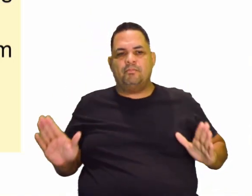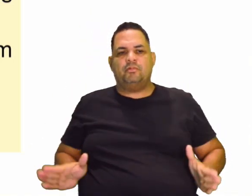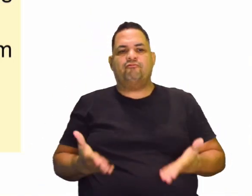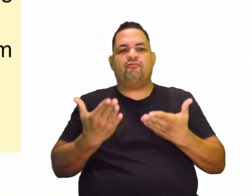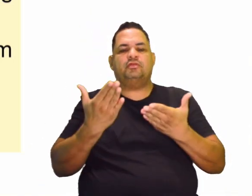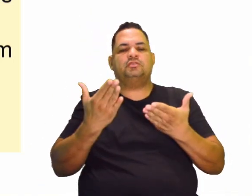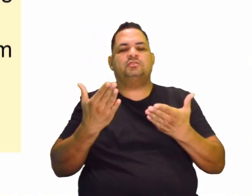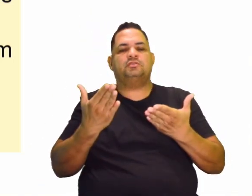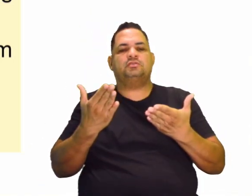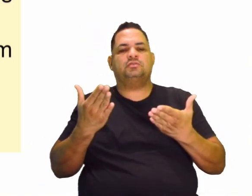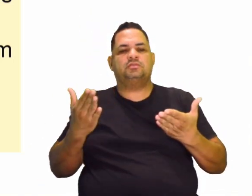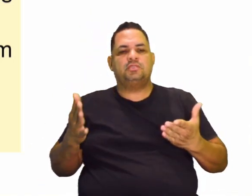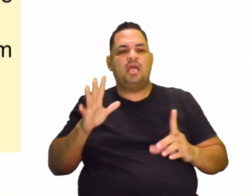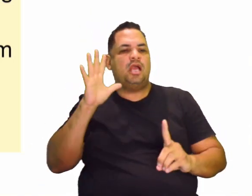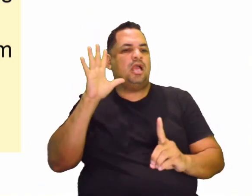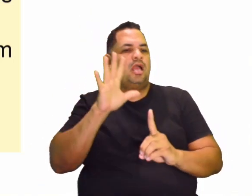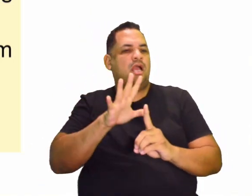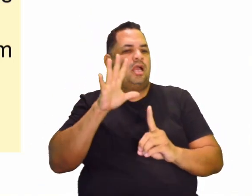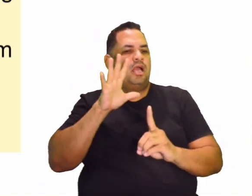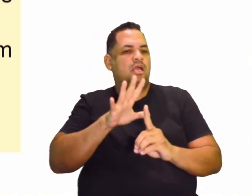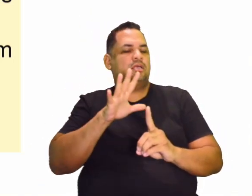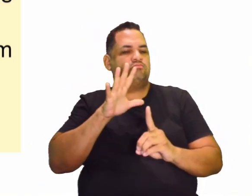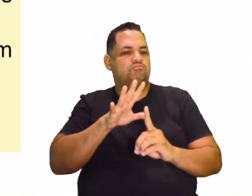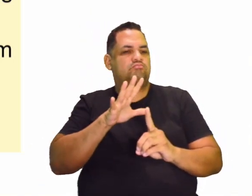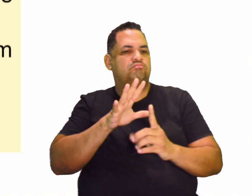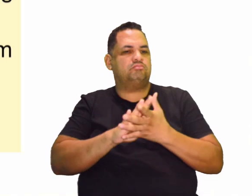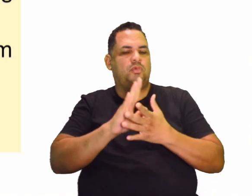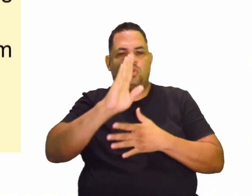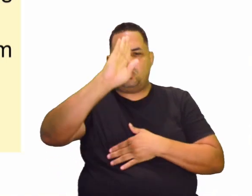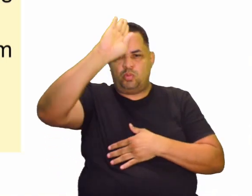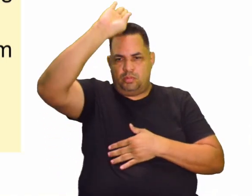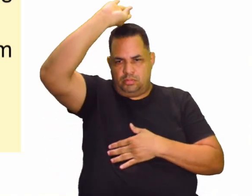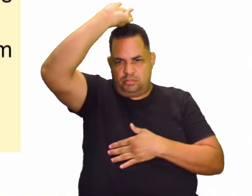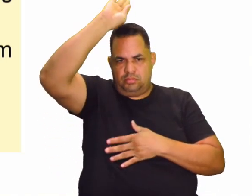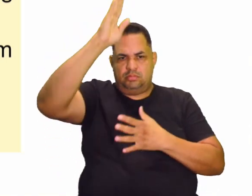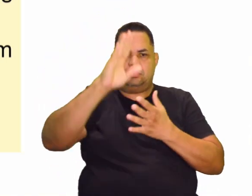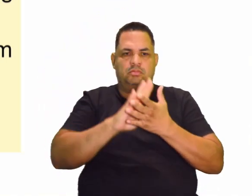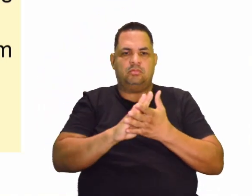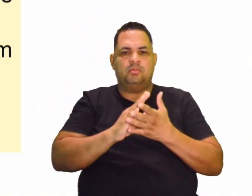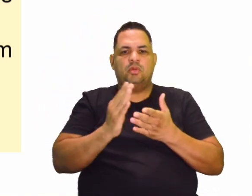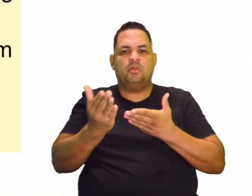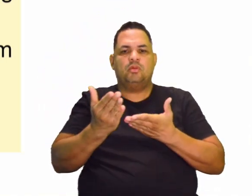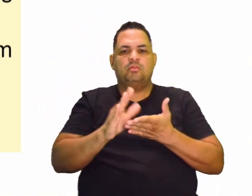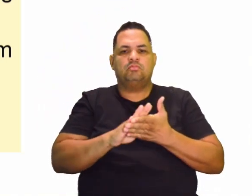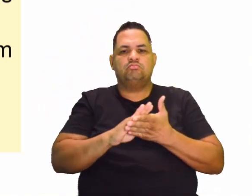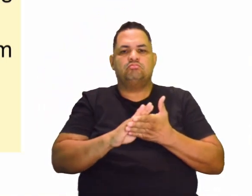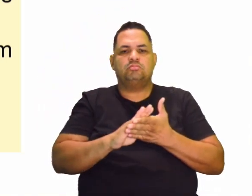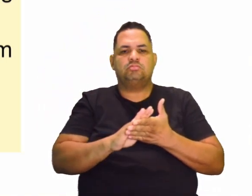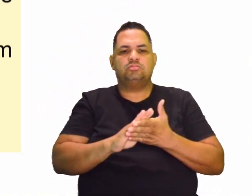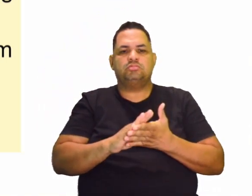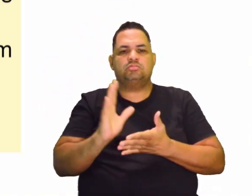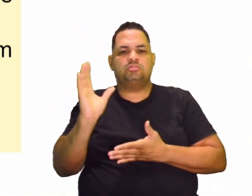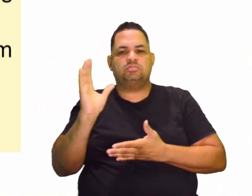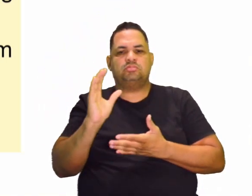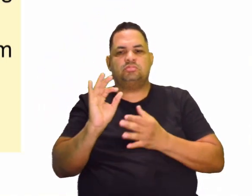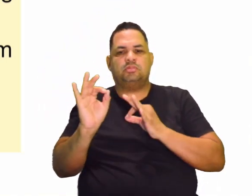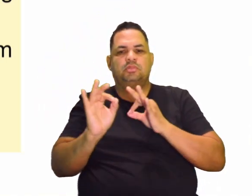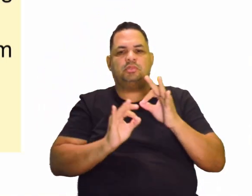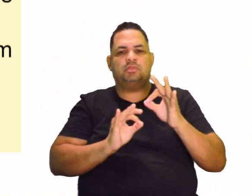romanos, porque eles imprimiram as características próprias